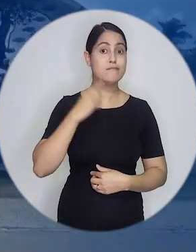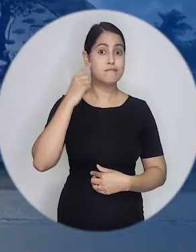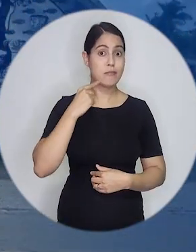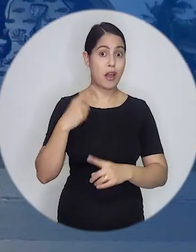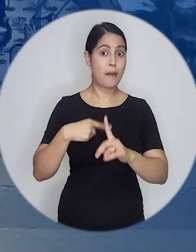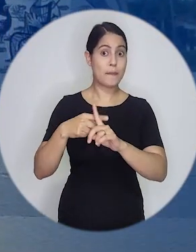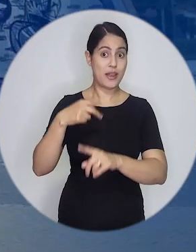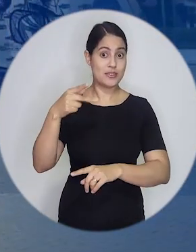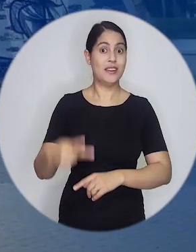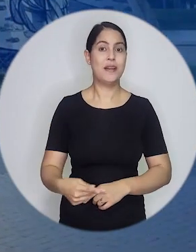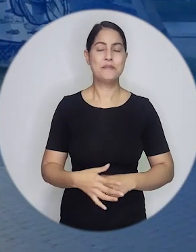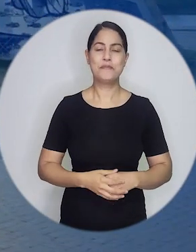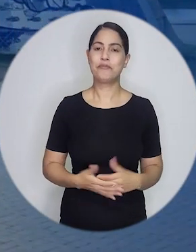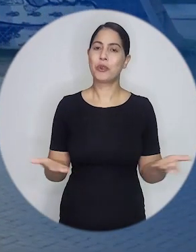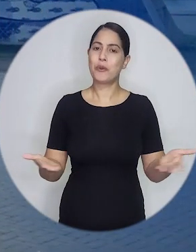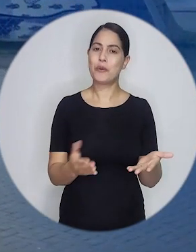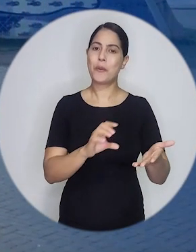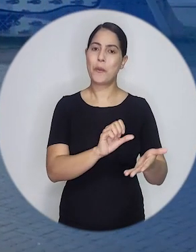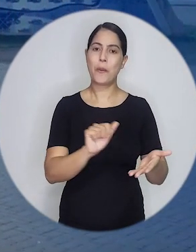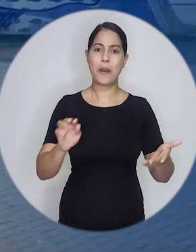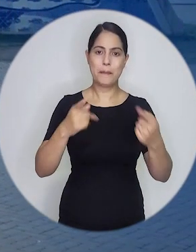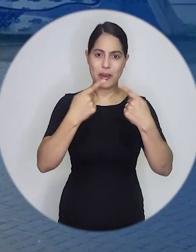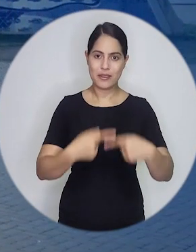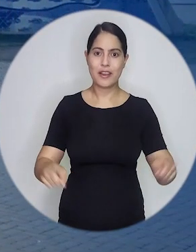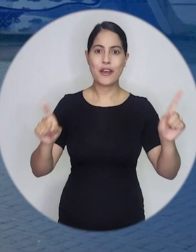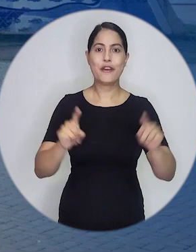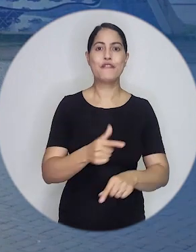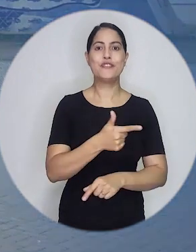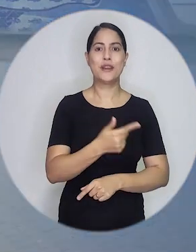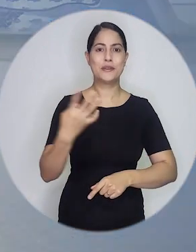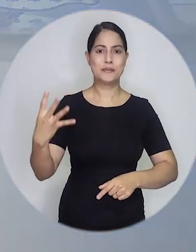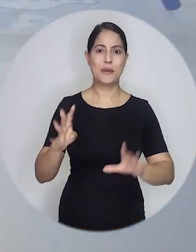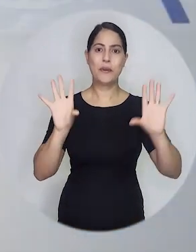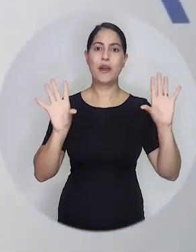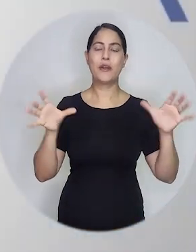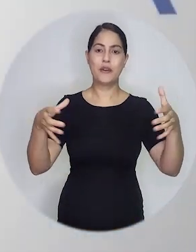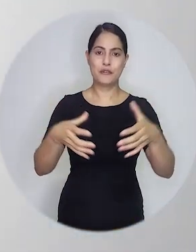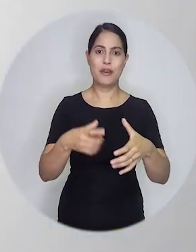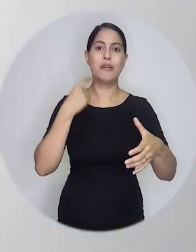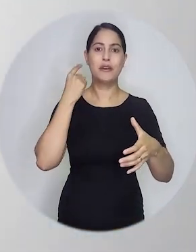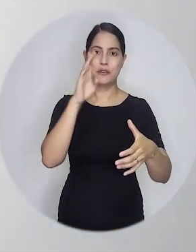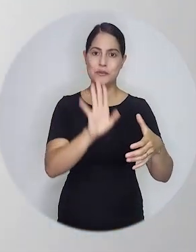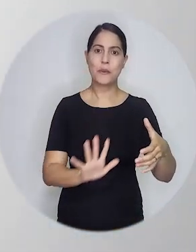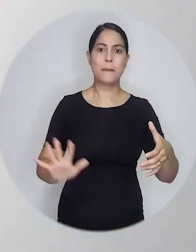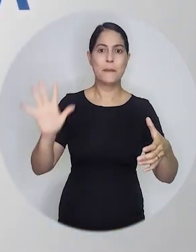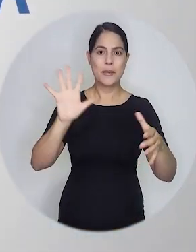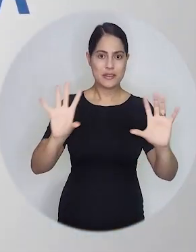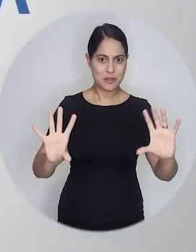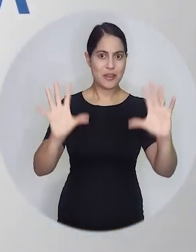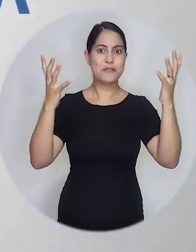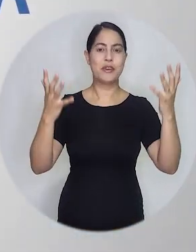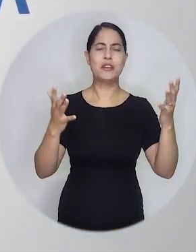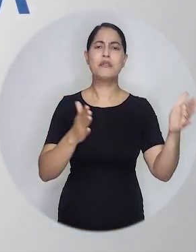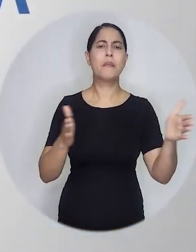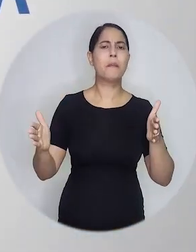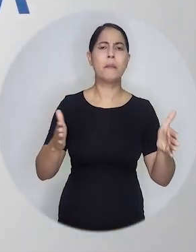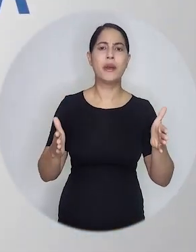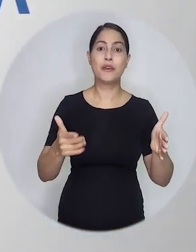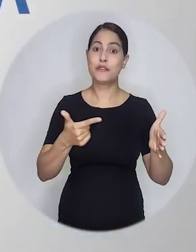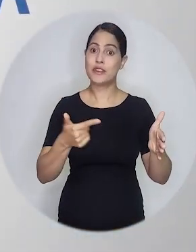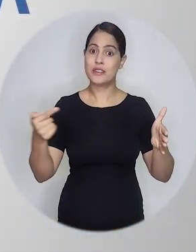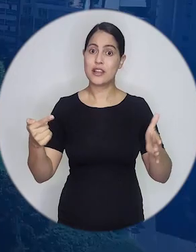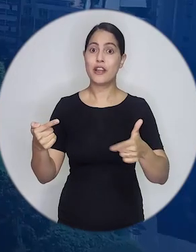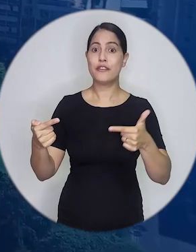maior contingente de advogadas e advogados do país. A OAB apresenta a 24ª Conferência Nacional da